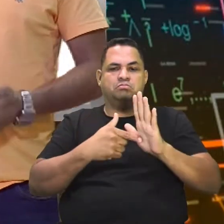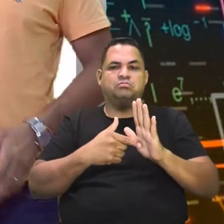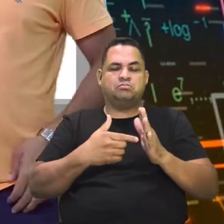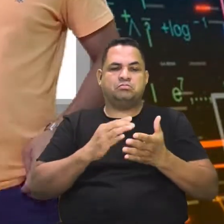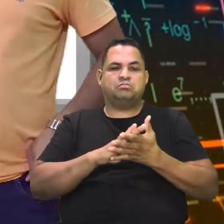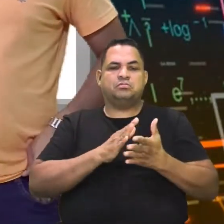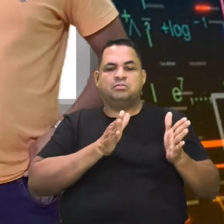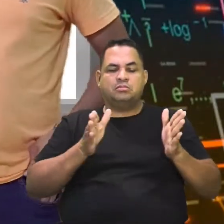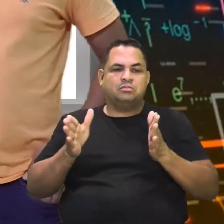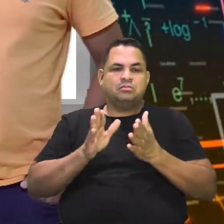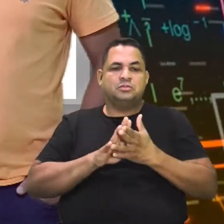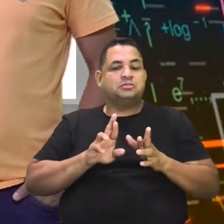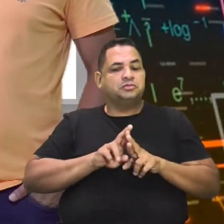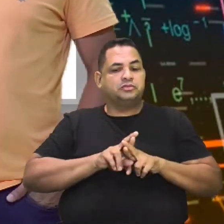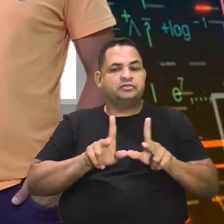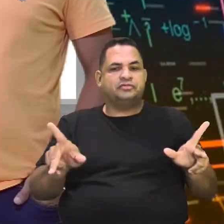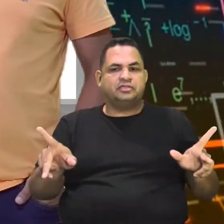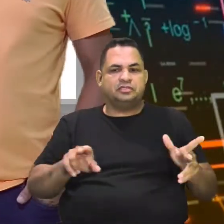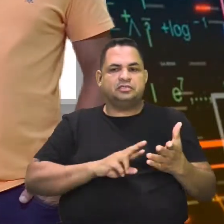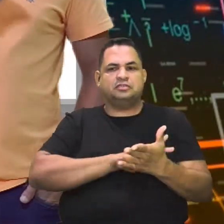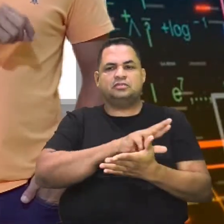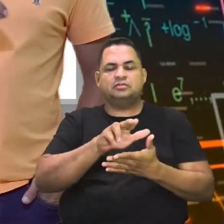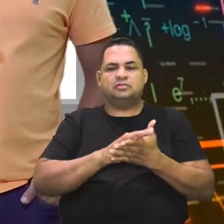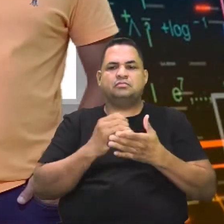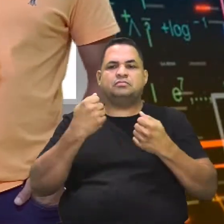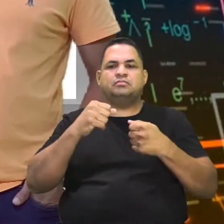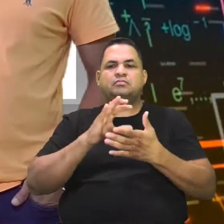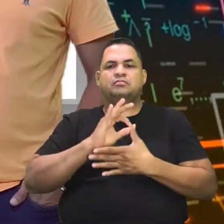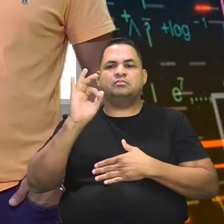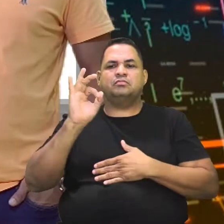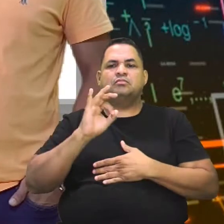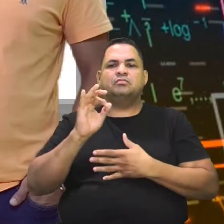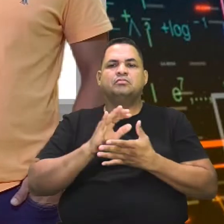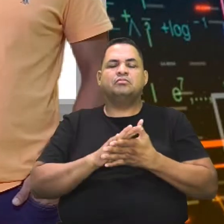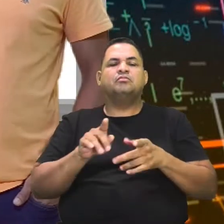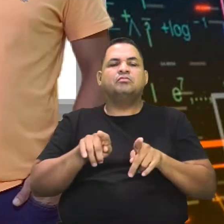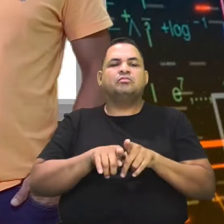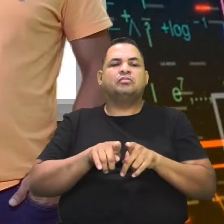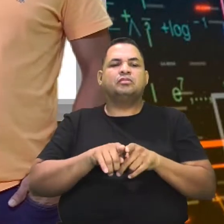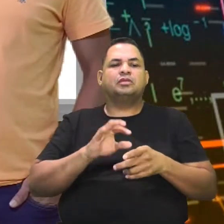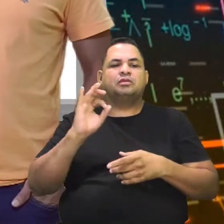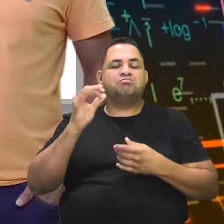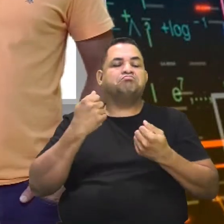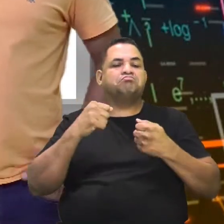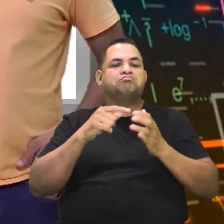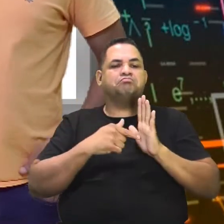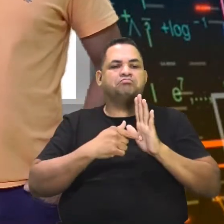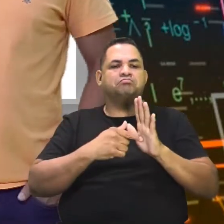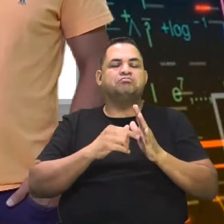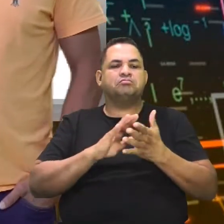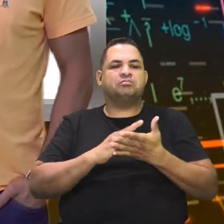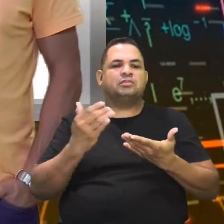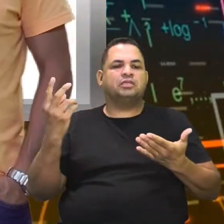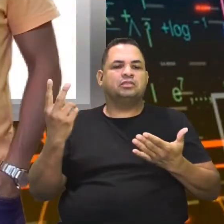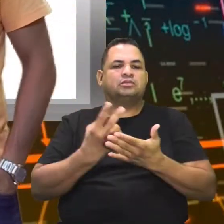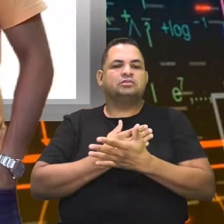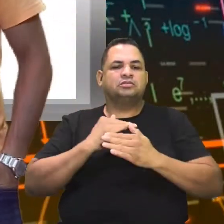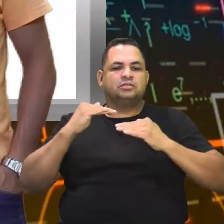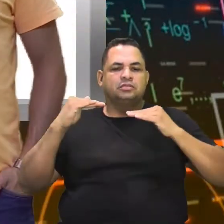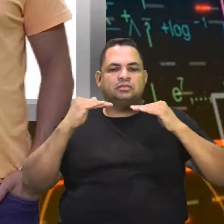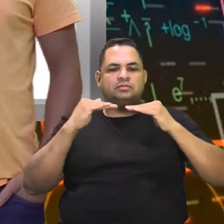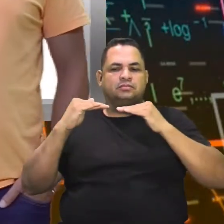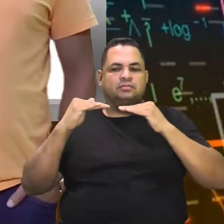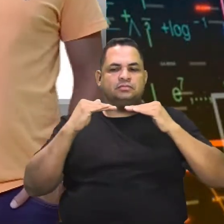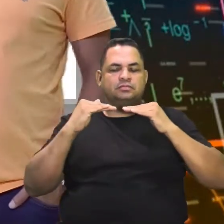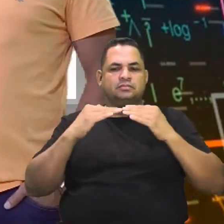nessa parte do período de várias maneiras. Então eu posso também representar a porcentagem de várias maneiras? Isso, e a taxa também pode sofrer essa equivalência,